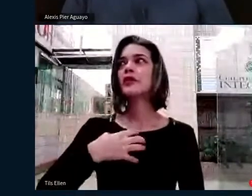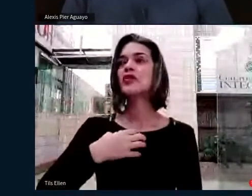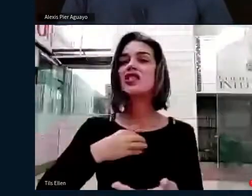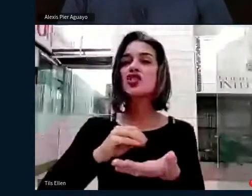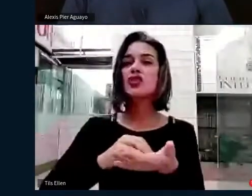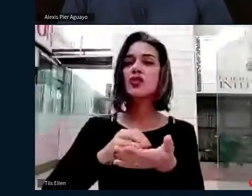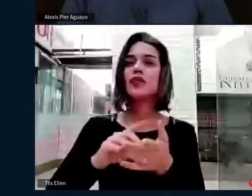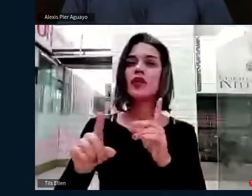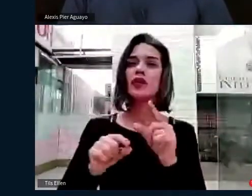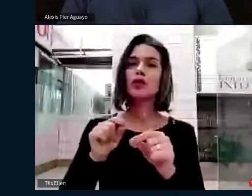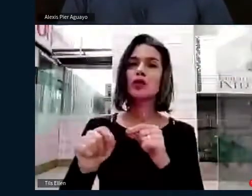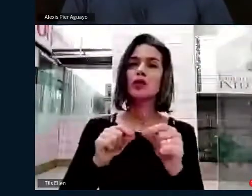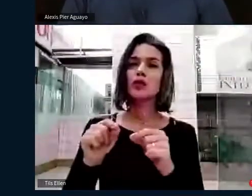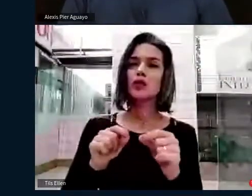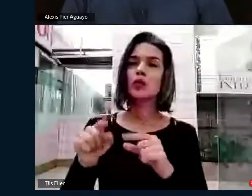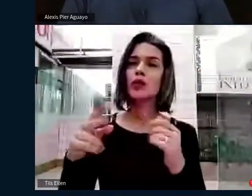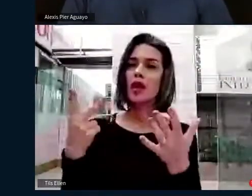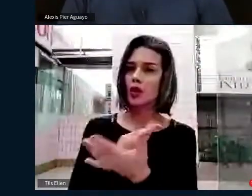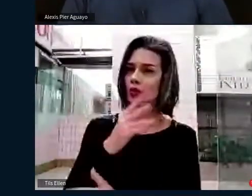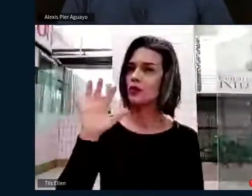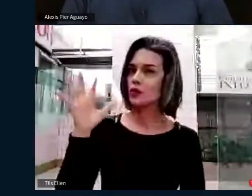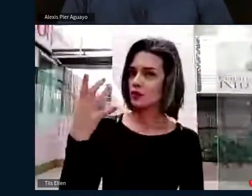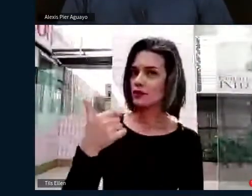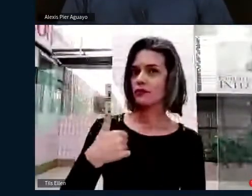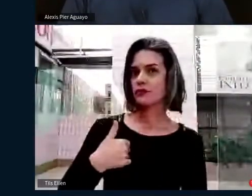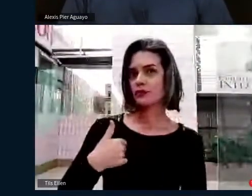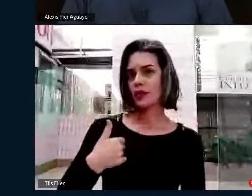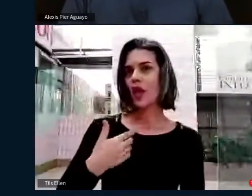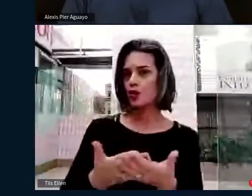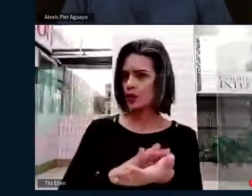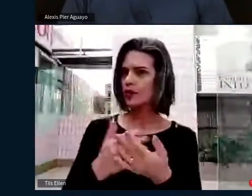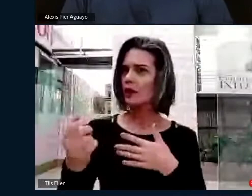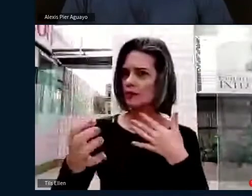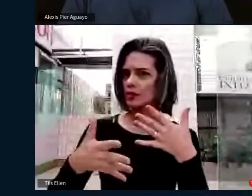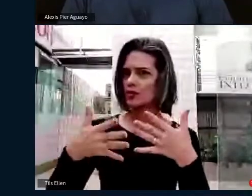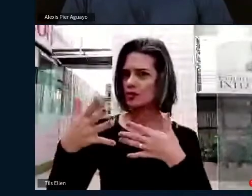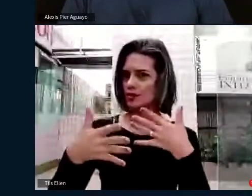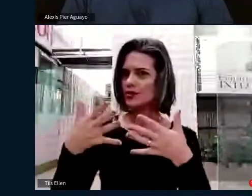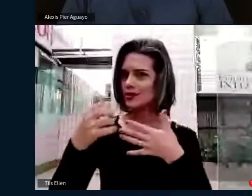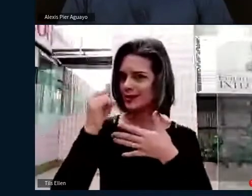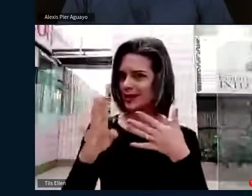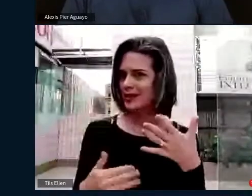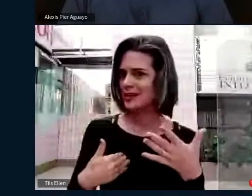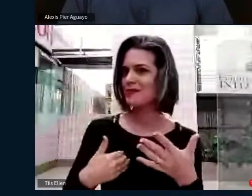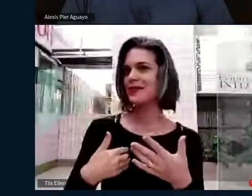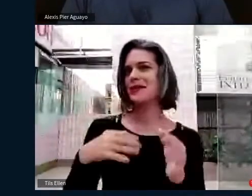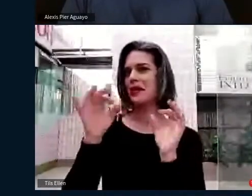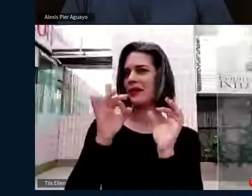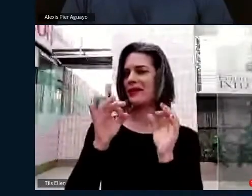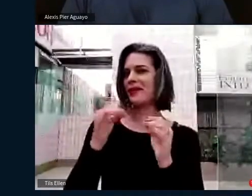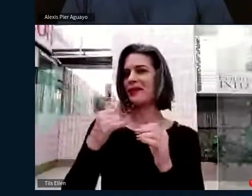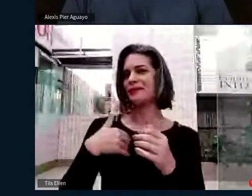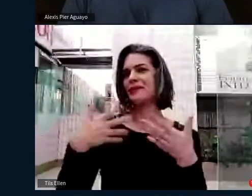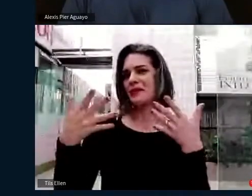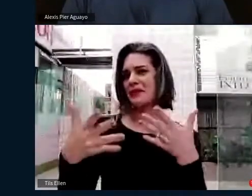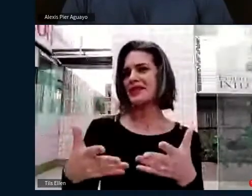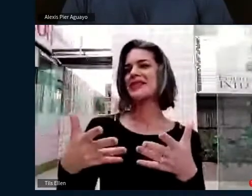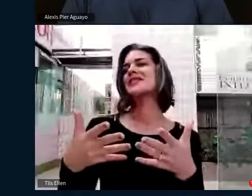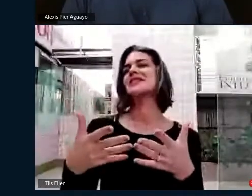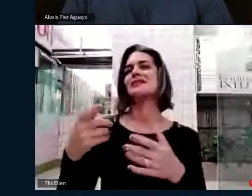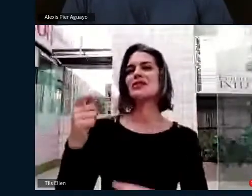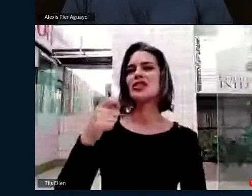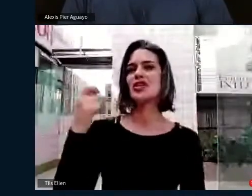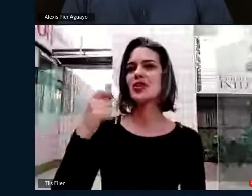daquele episódio, e aí eu sei, porque eu sou intérprete de Libras, acompanho o campo. Fui da FEBRAPIUS, então tô,